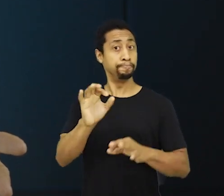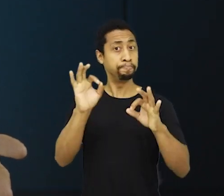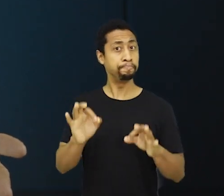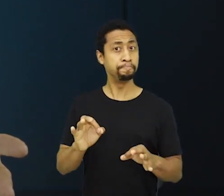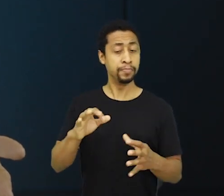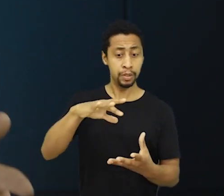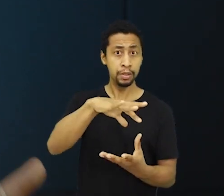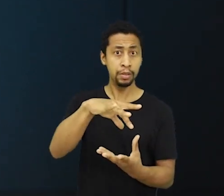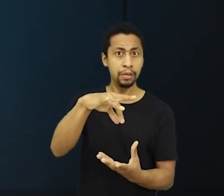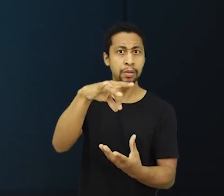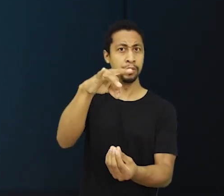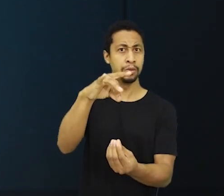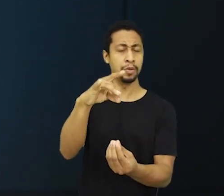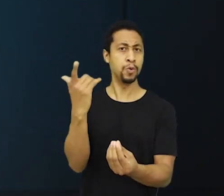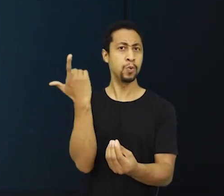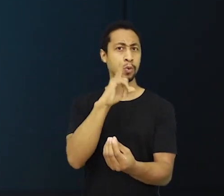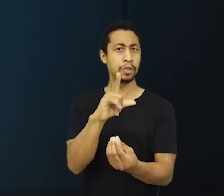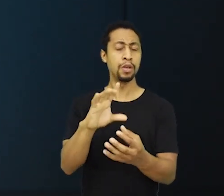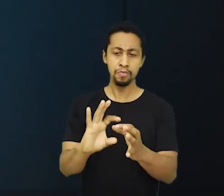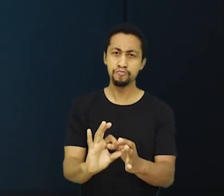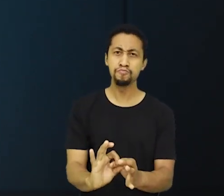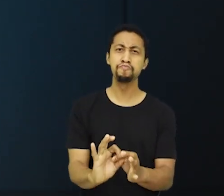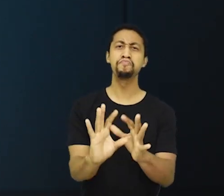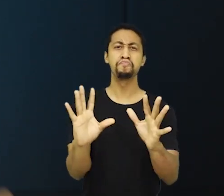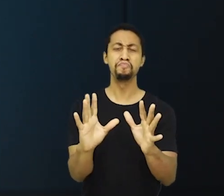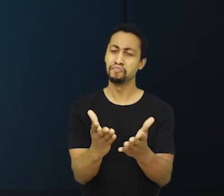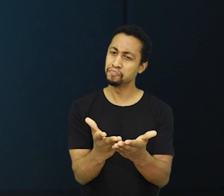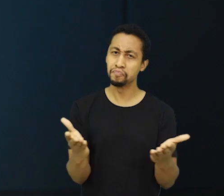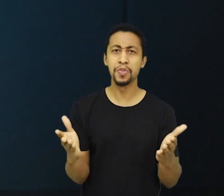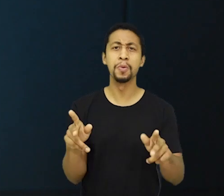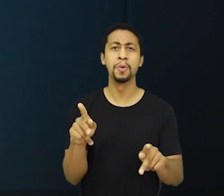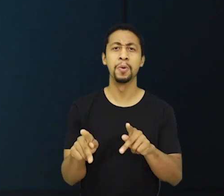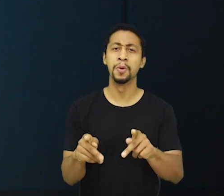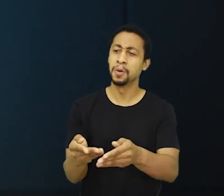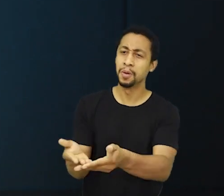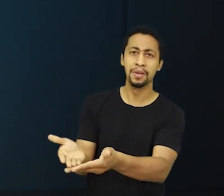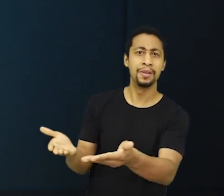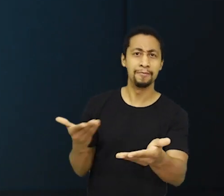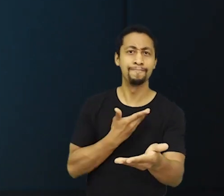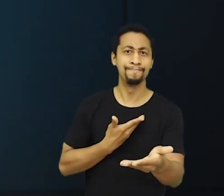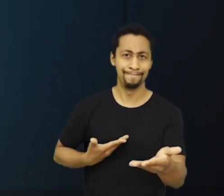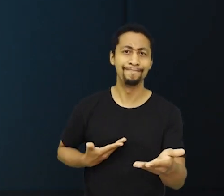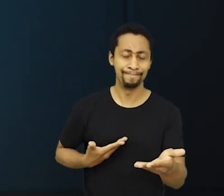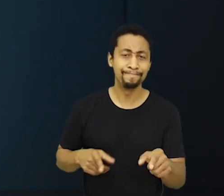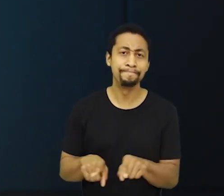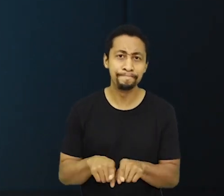democrática em prol das liberdades públicas e mais. Isso, para mim, é que é mais